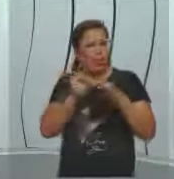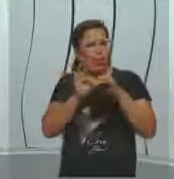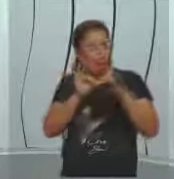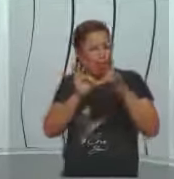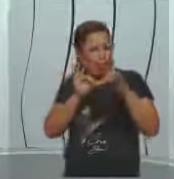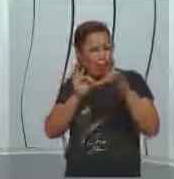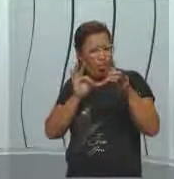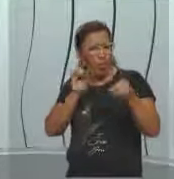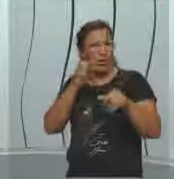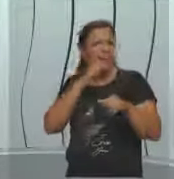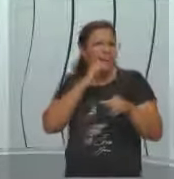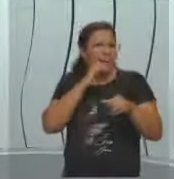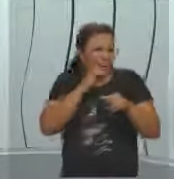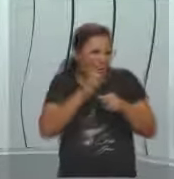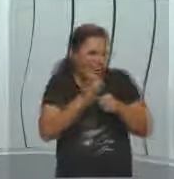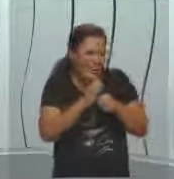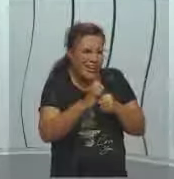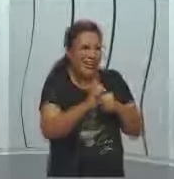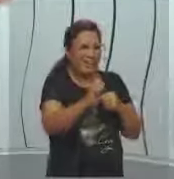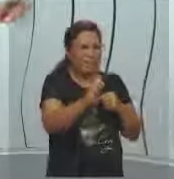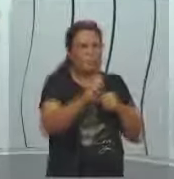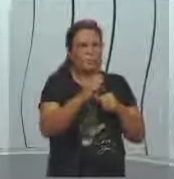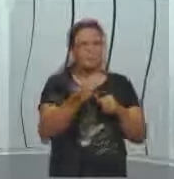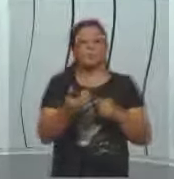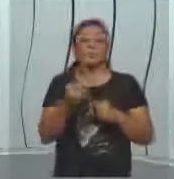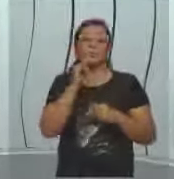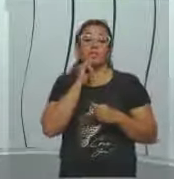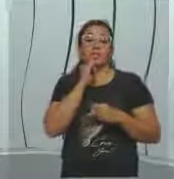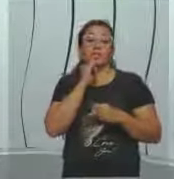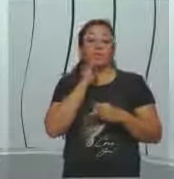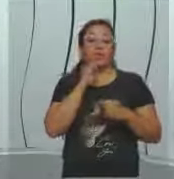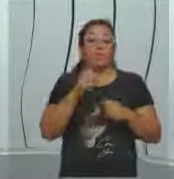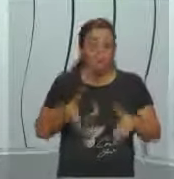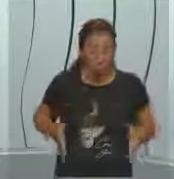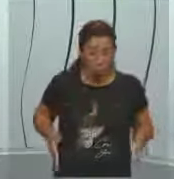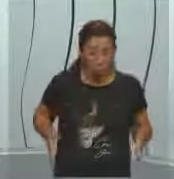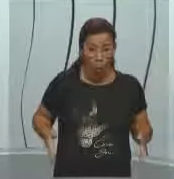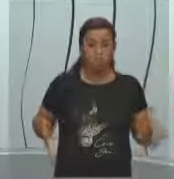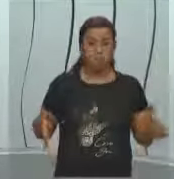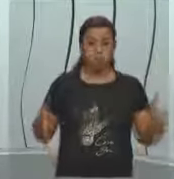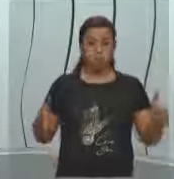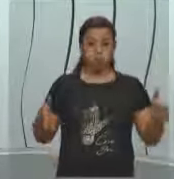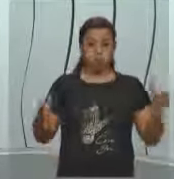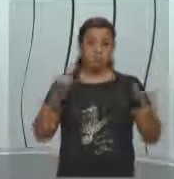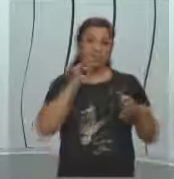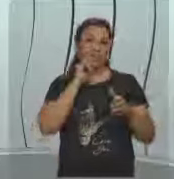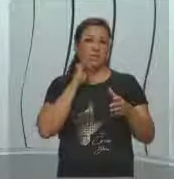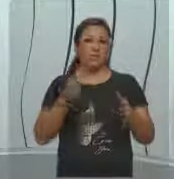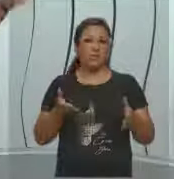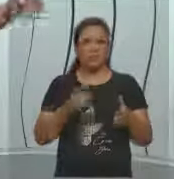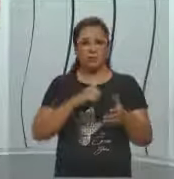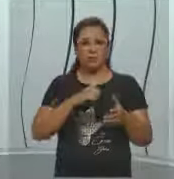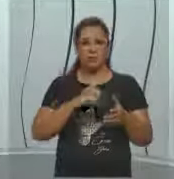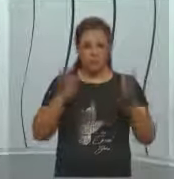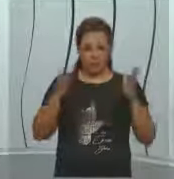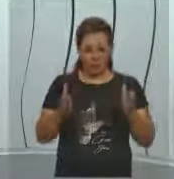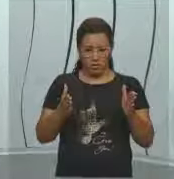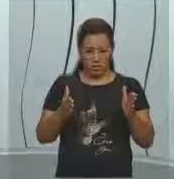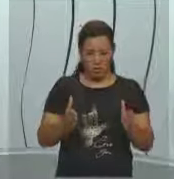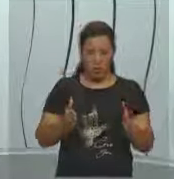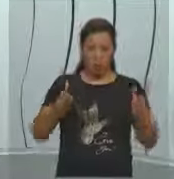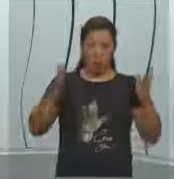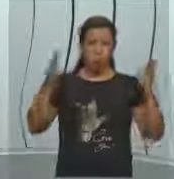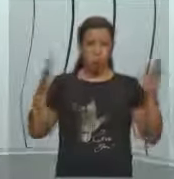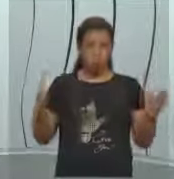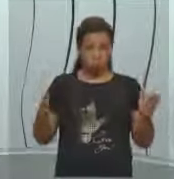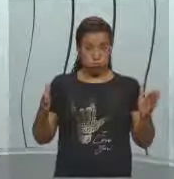dos elétrons. Ah, e se o corredor fosse mais largo, por exemplo? Se eu tivesse um corredor que fosse 2 vezes mais largo que o